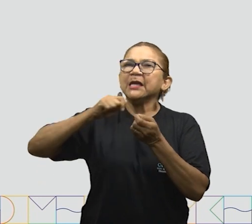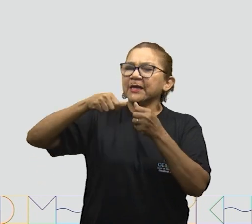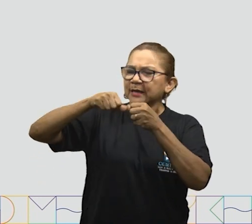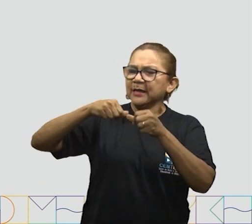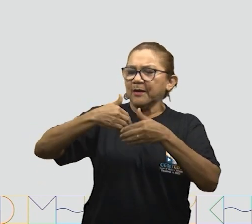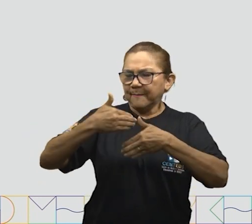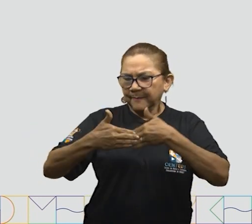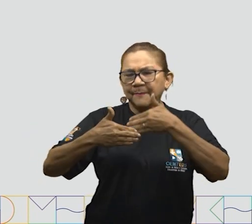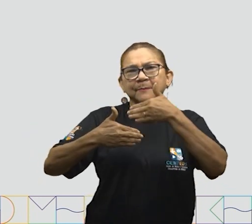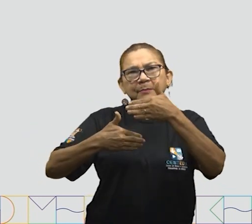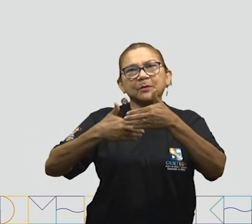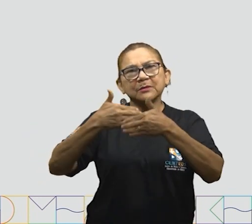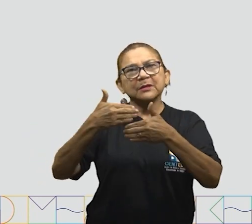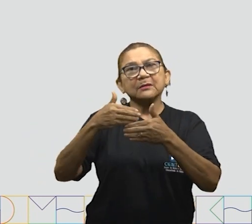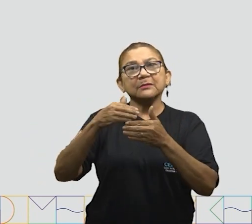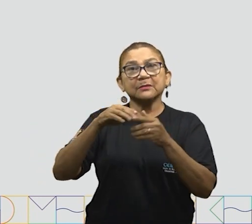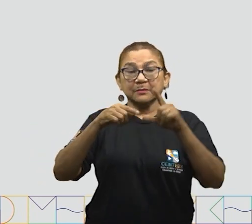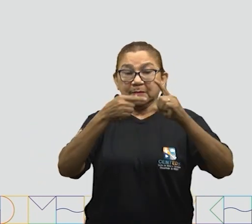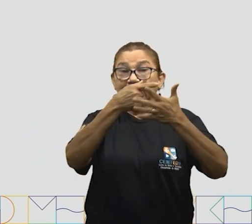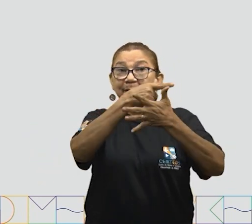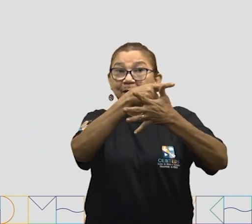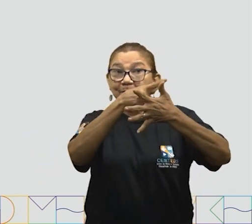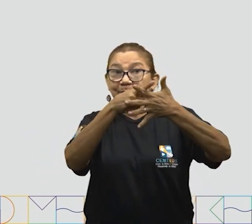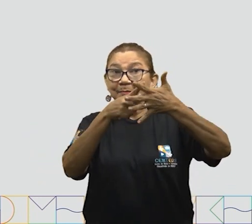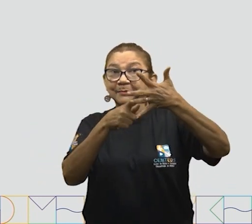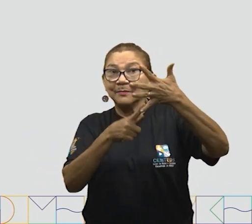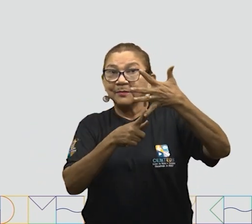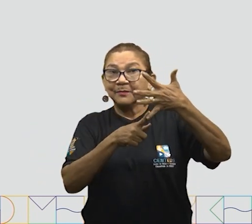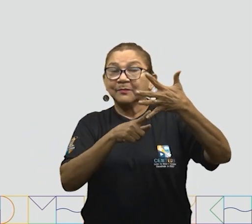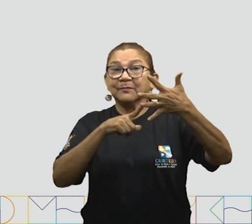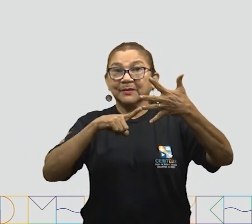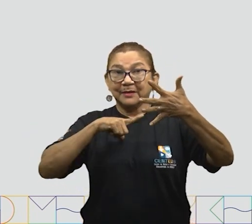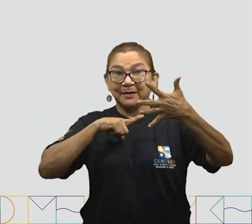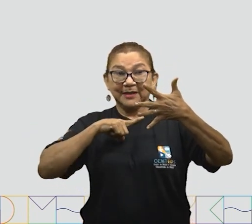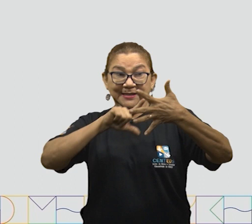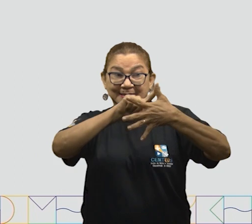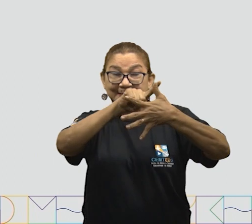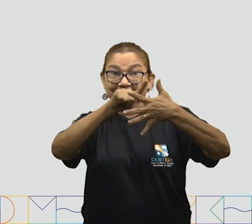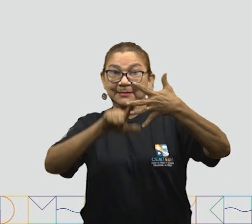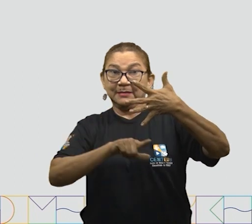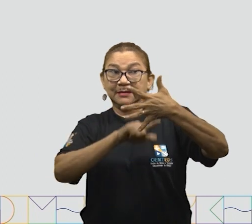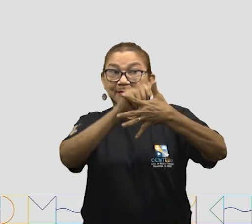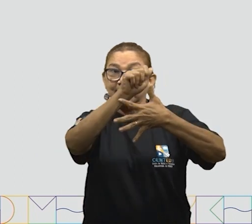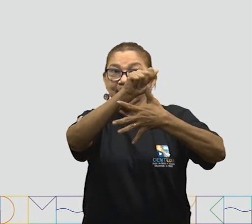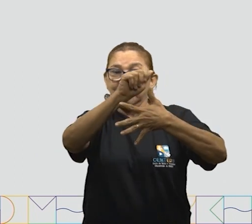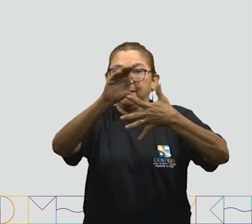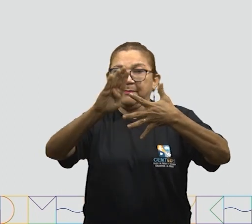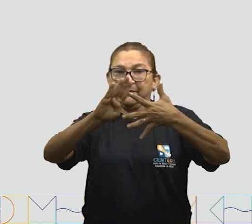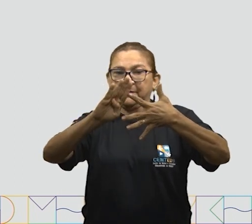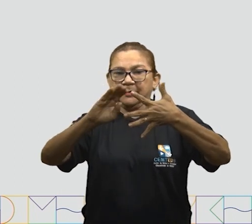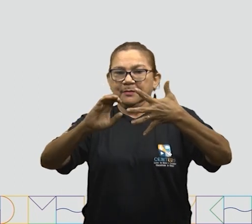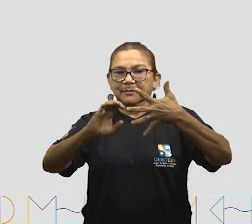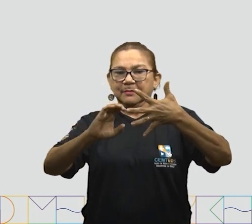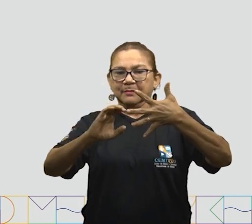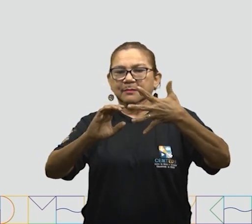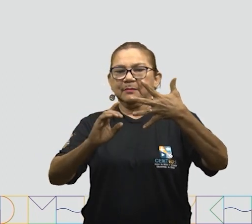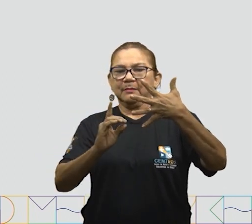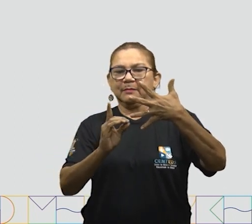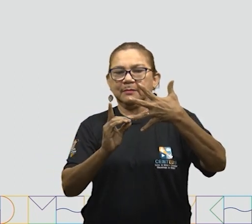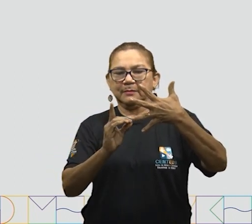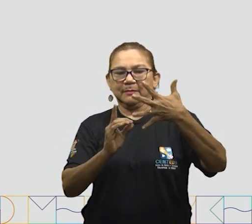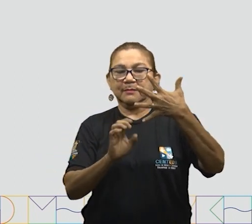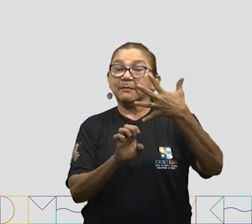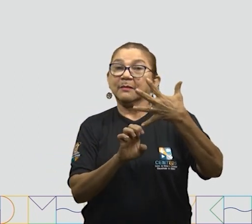Um processo conhecido como... Você tem aí 5 alternativas.